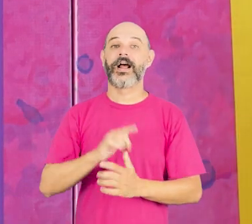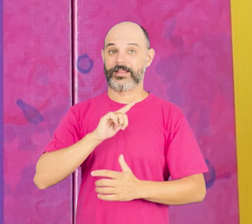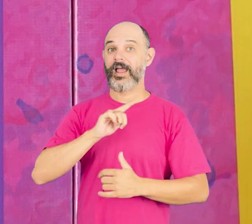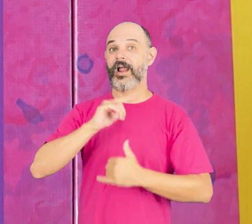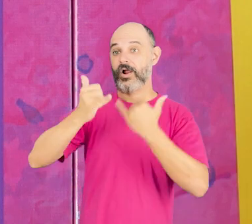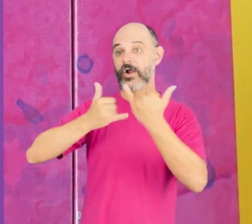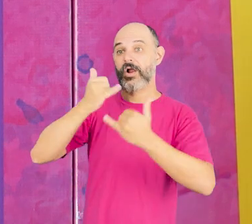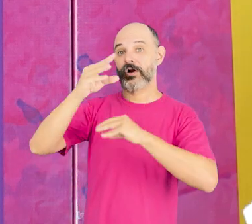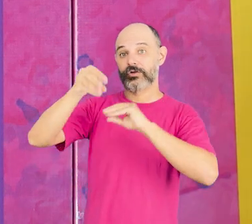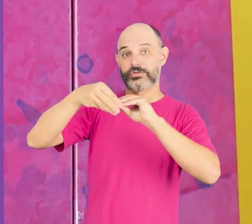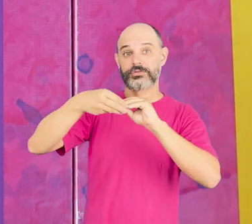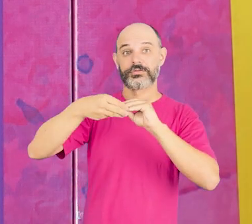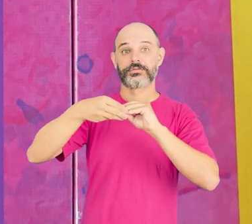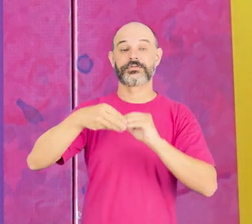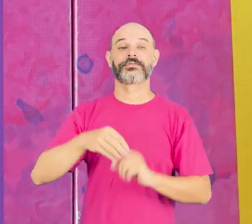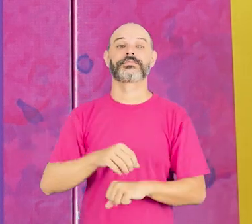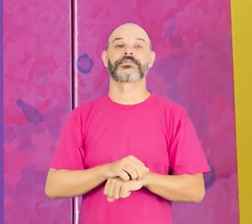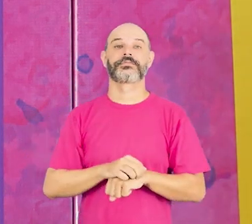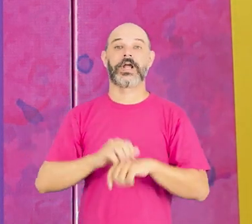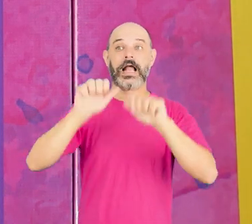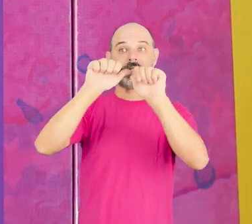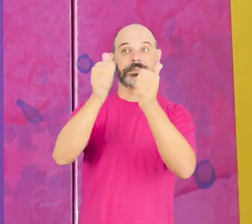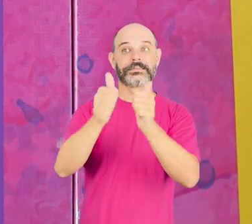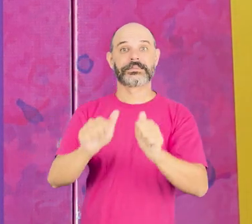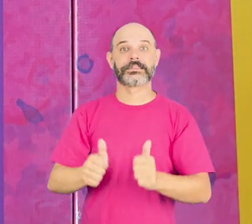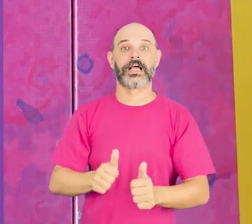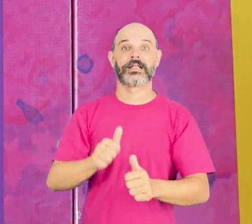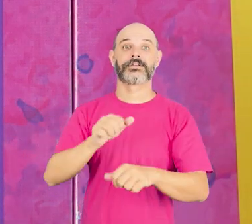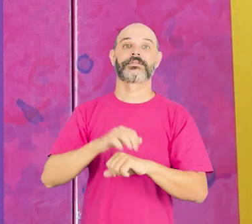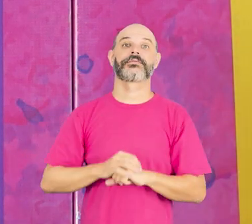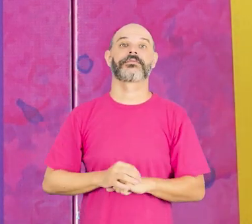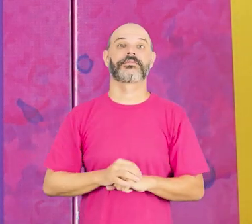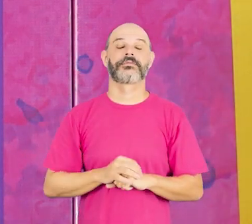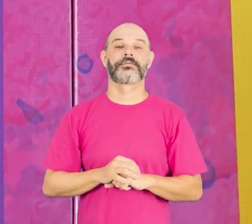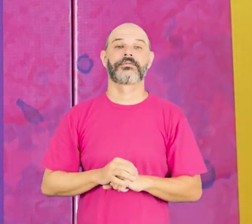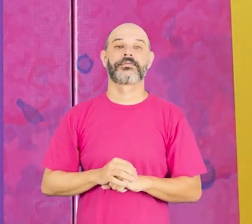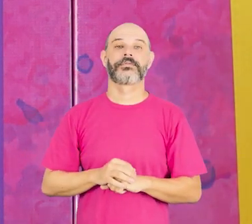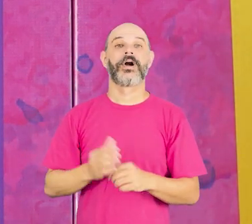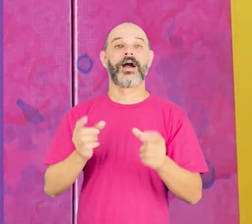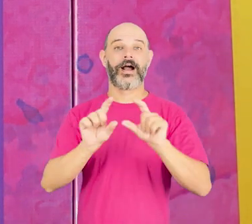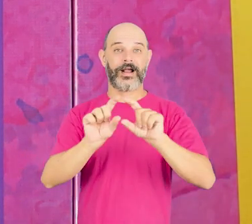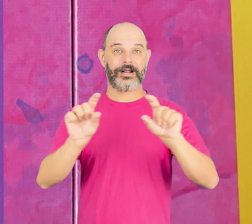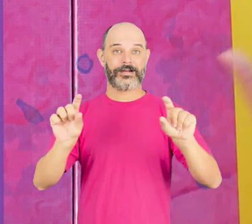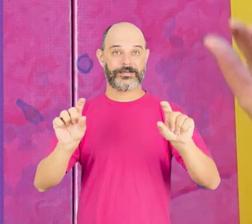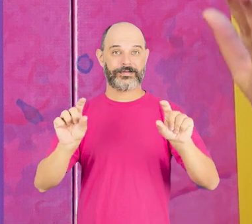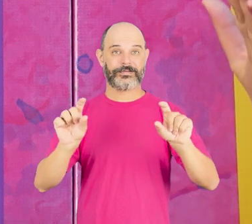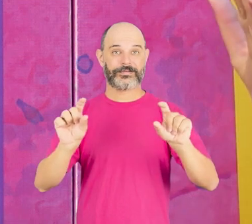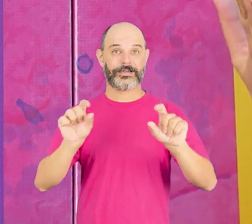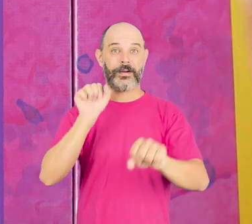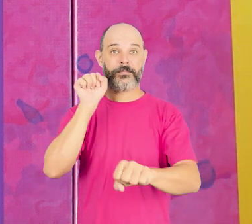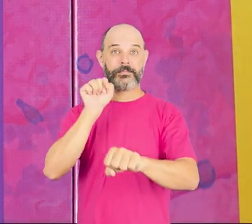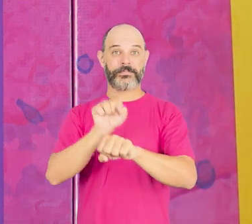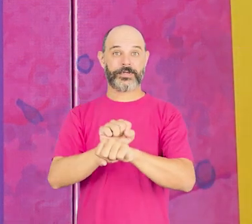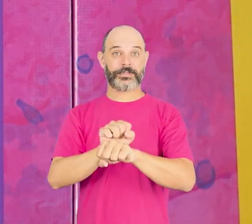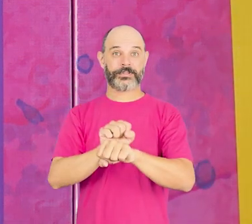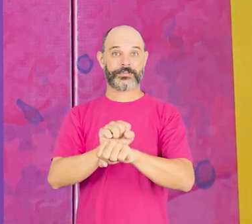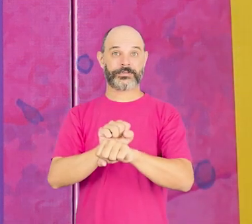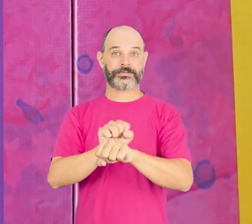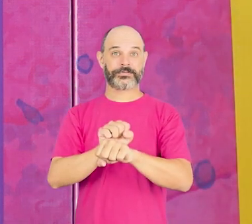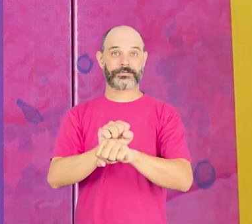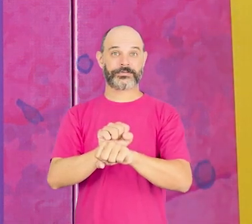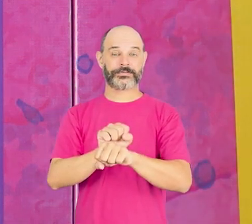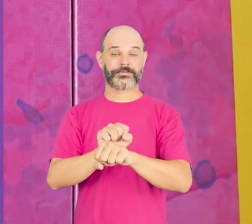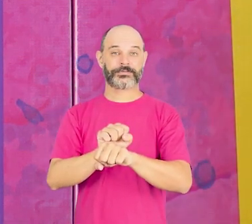mais um juego, estátua. Em espanhol, hablamos jugar al congelado. Brincar